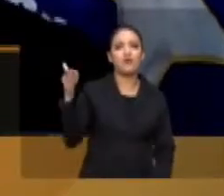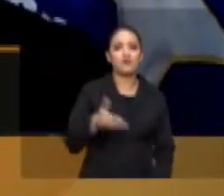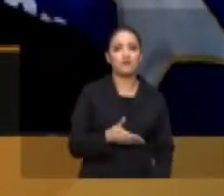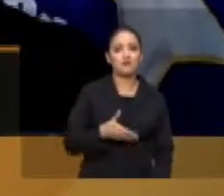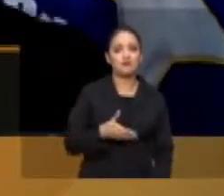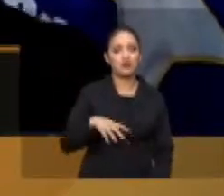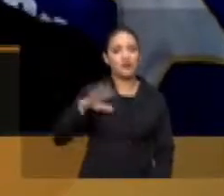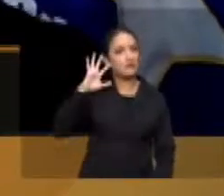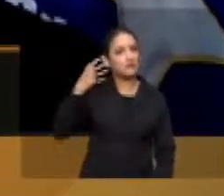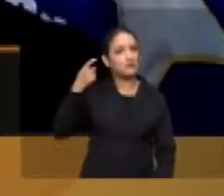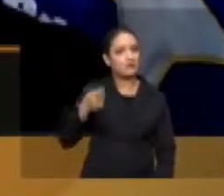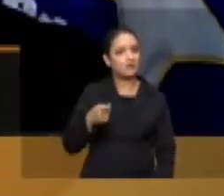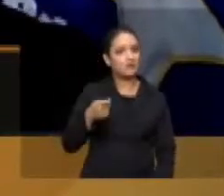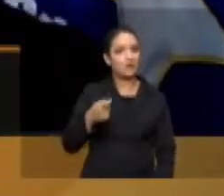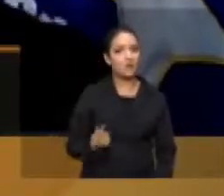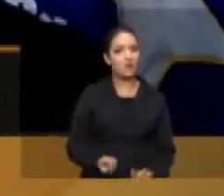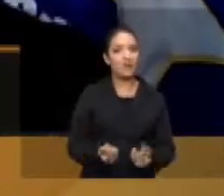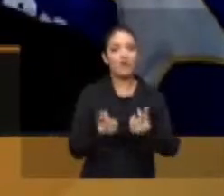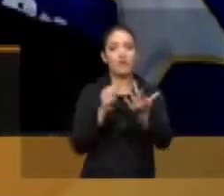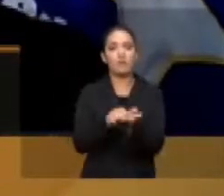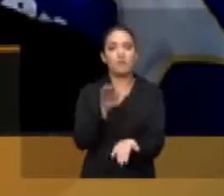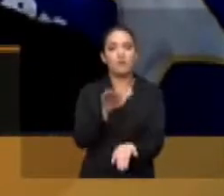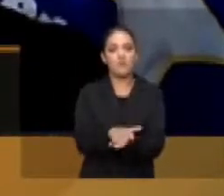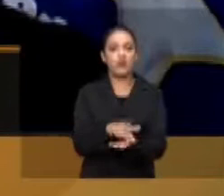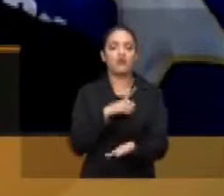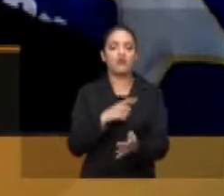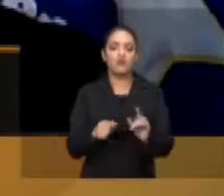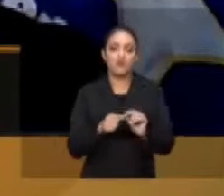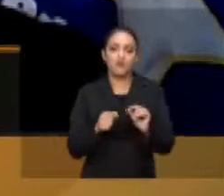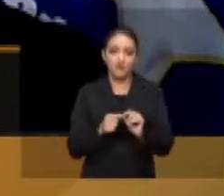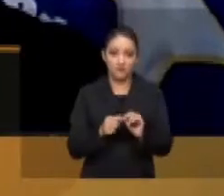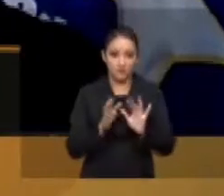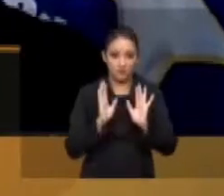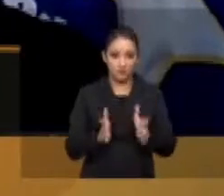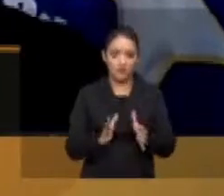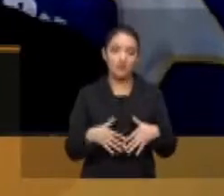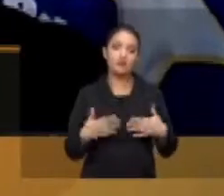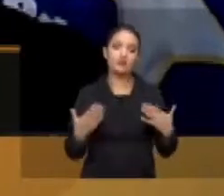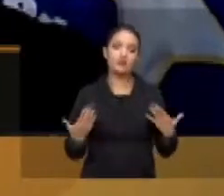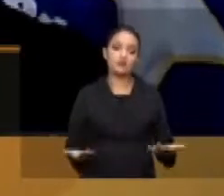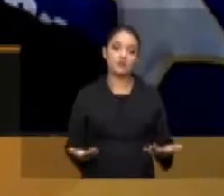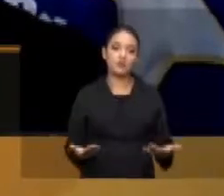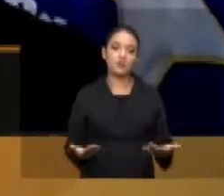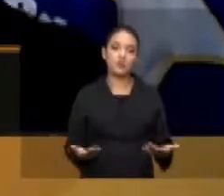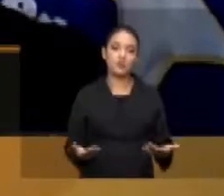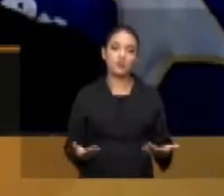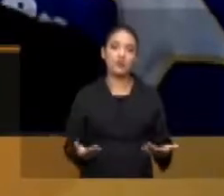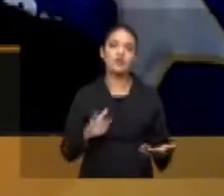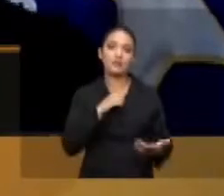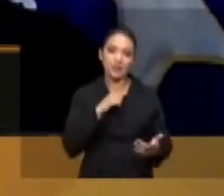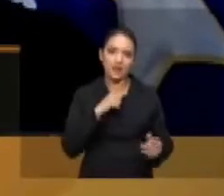do valor da indenização posta em sentença, do qual decorreriam os